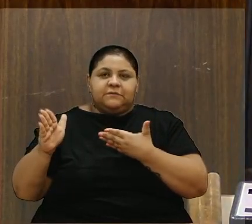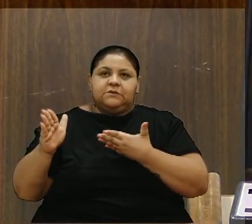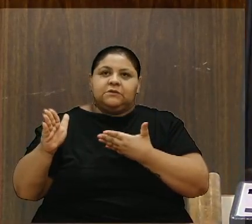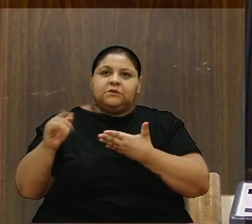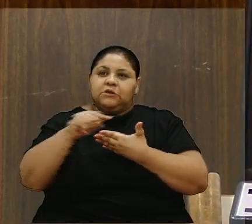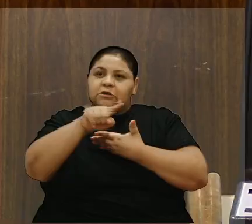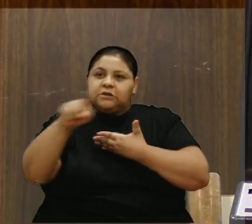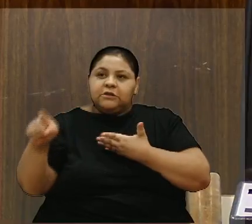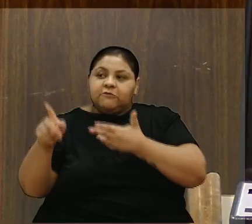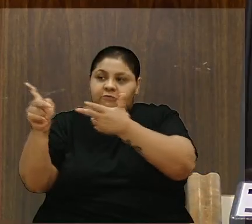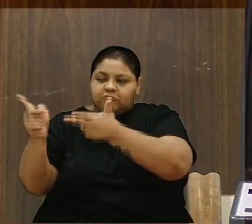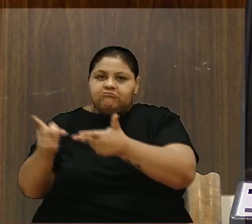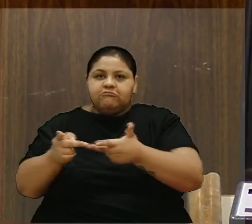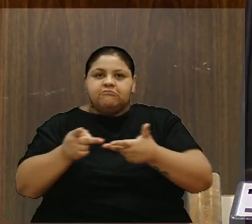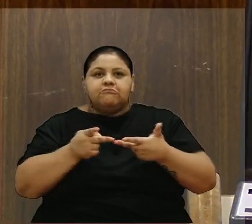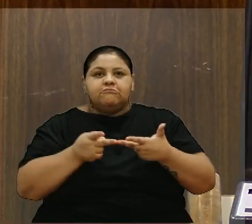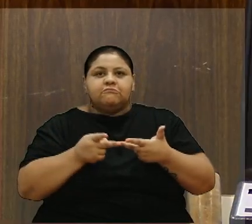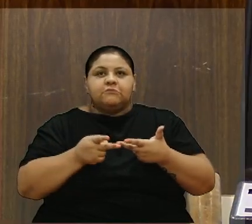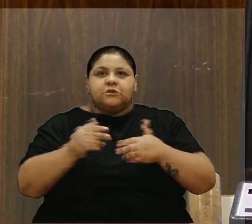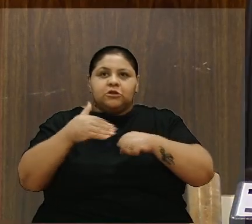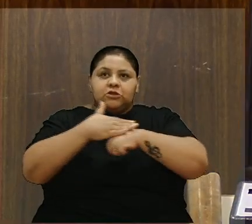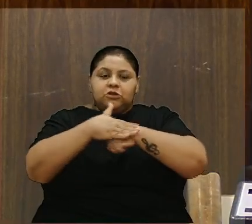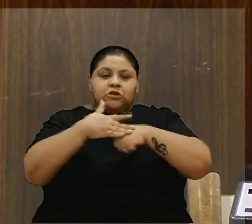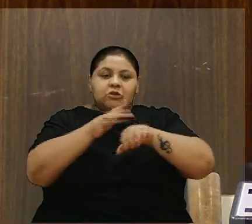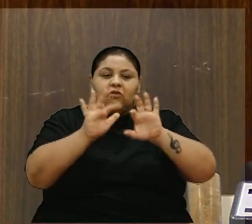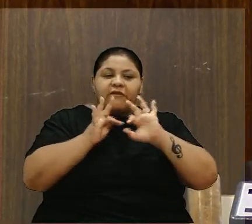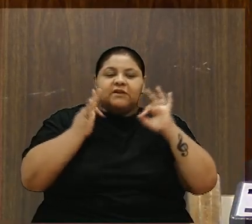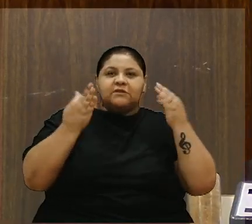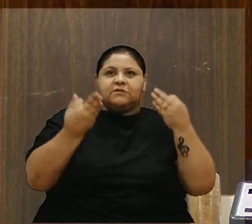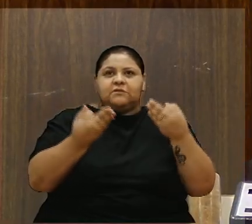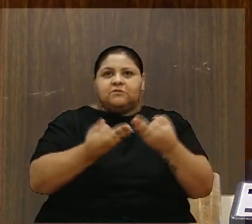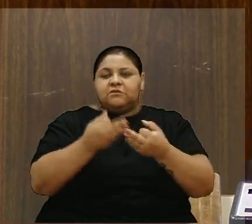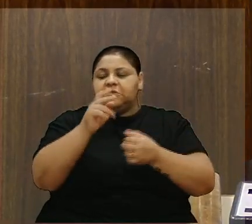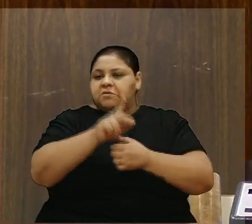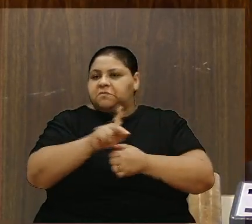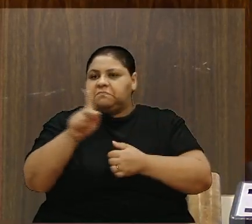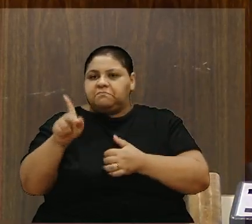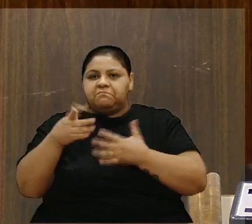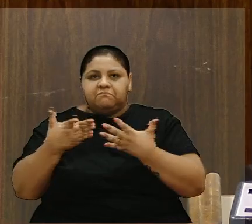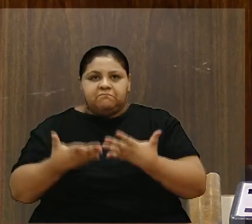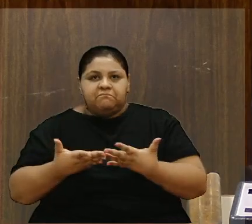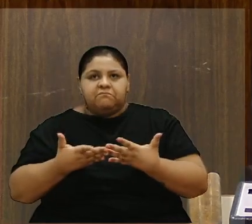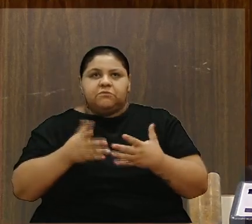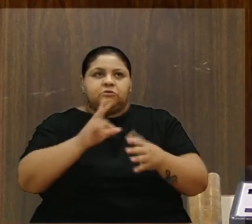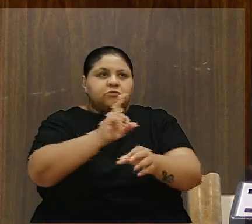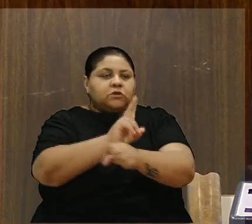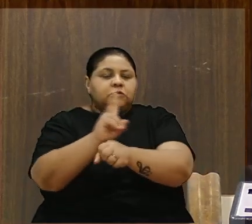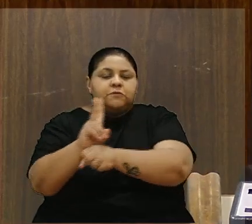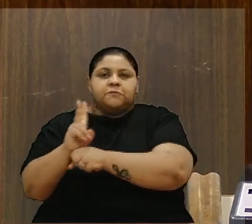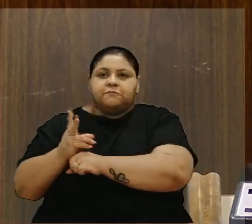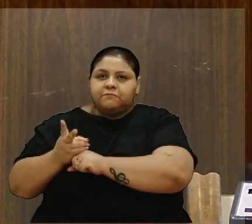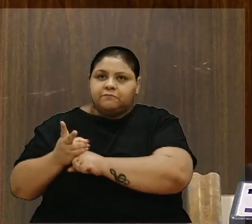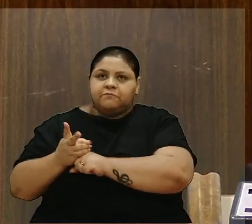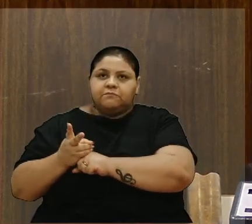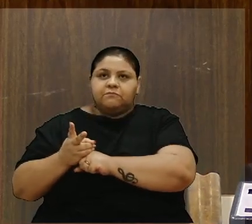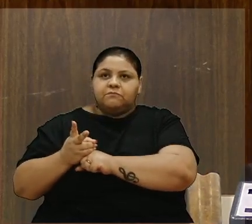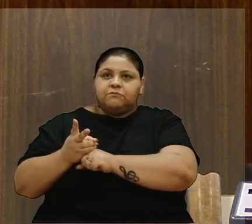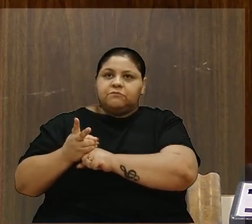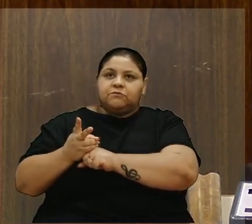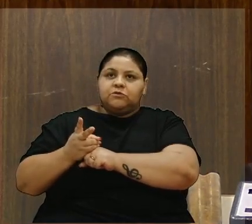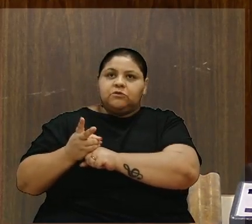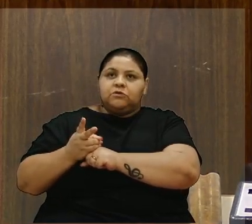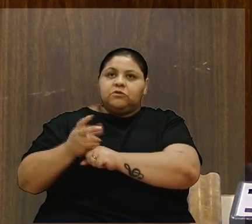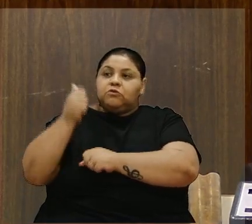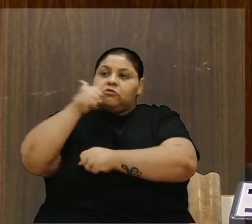que vocês visitem e realmente conversem com as famílias, com as professoras, com as cuidadoras, com as gurias da